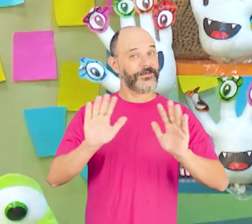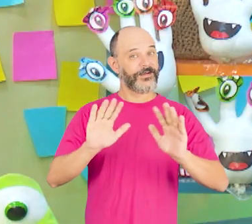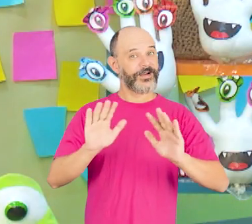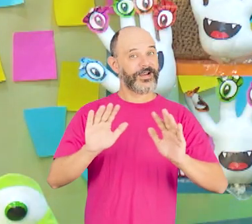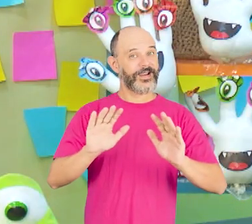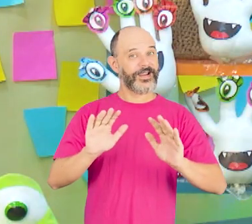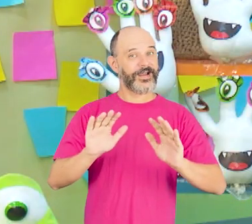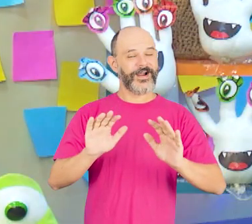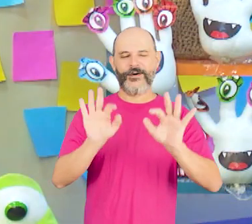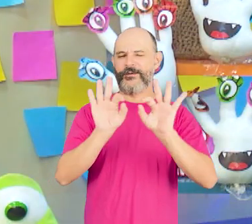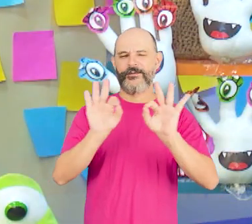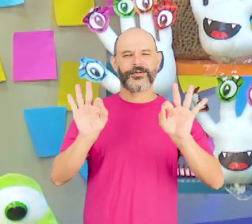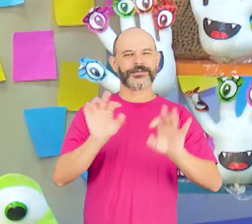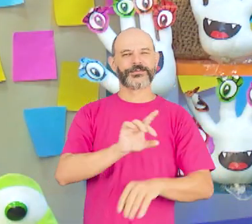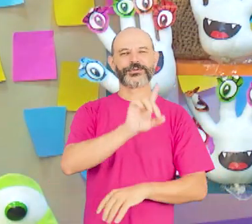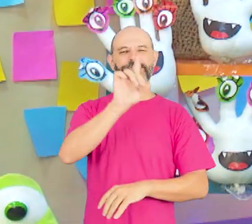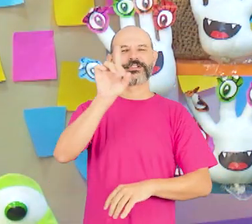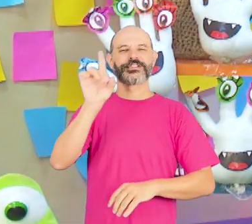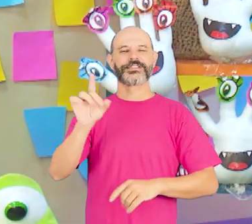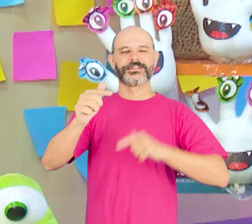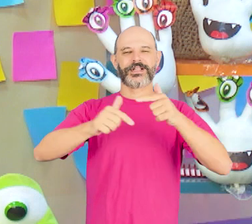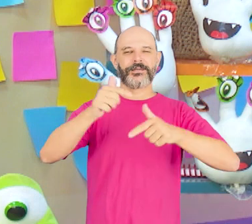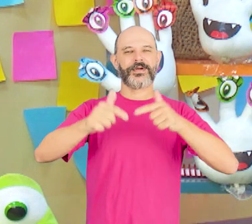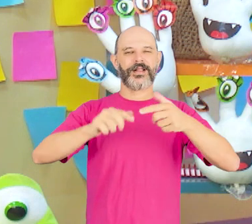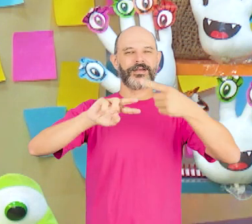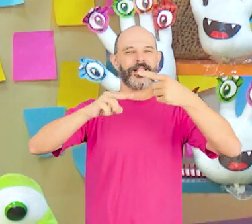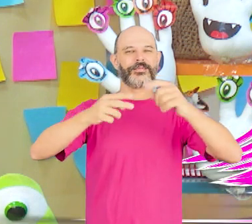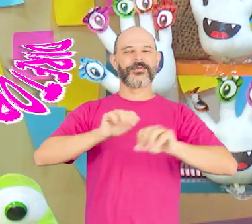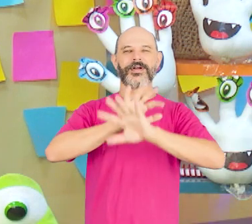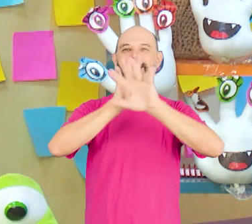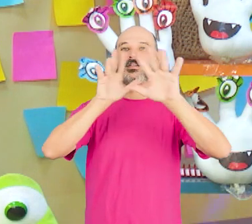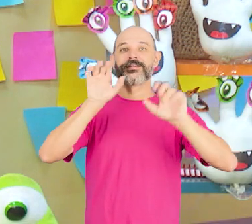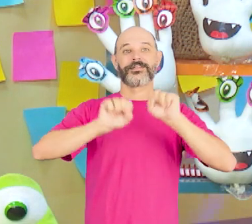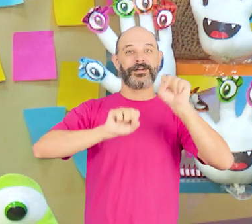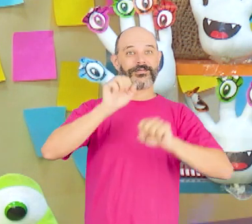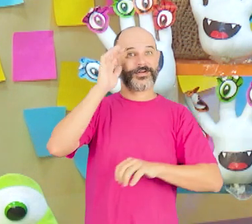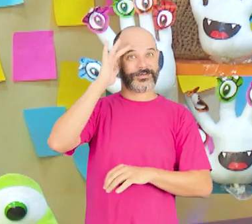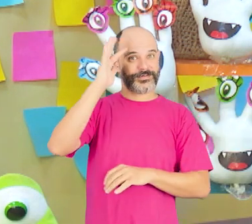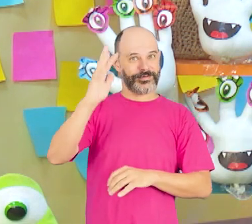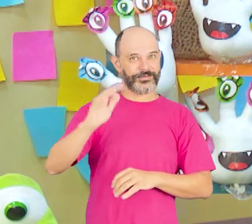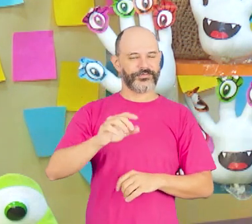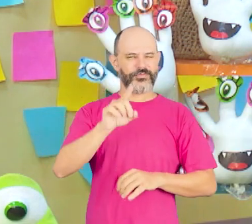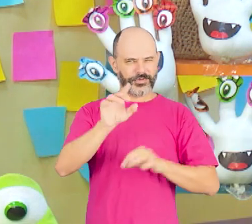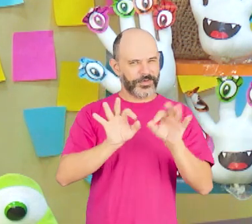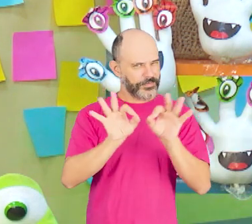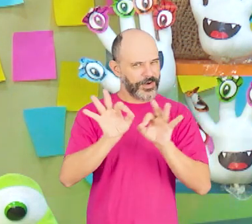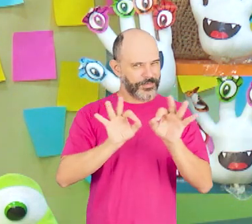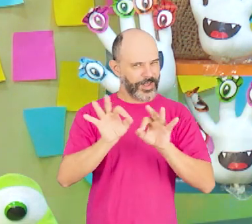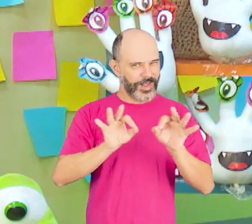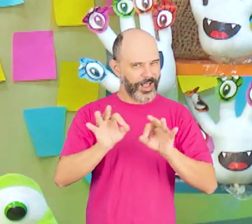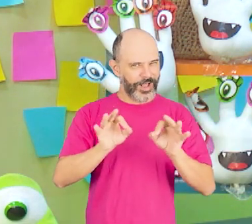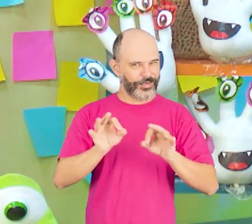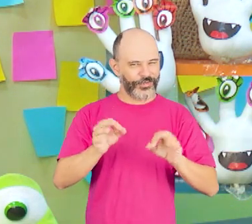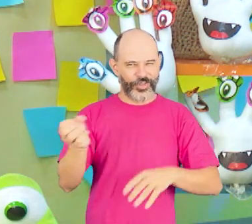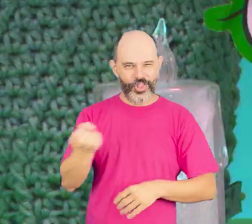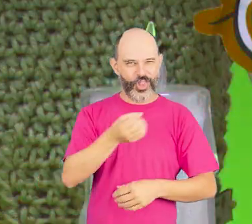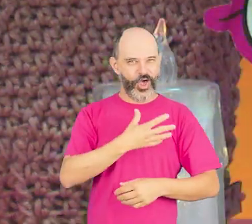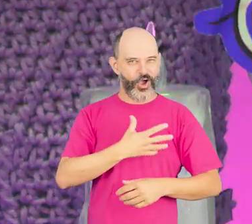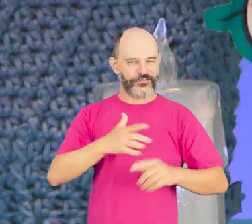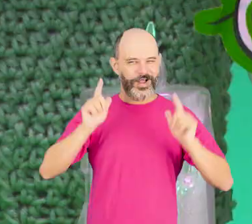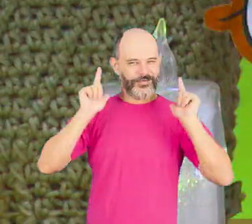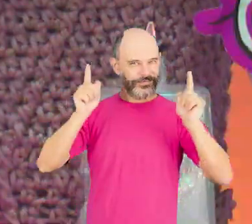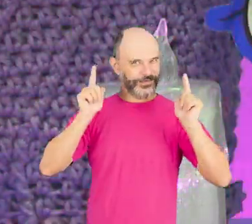Olá! Ótimo novo dia de trabalho no Laboratório Mágico da Fábrica de Sonhos. Estão prontos para novas